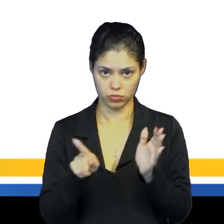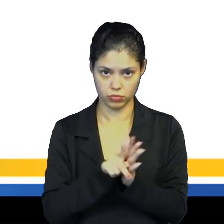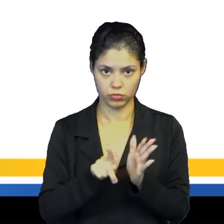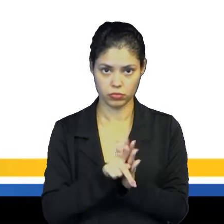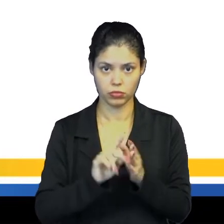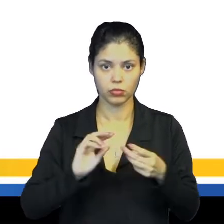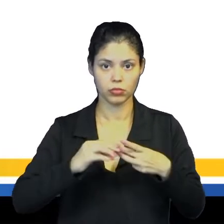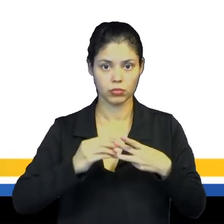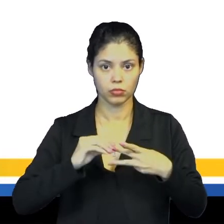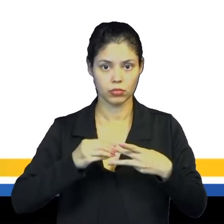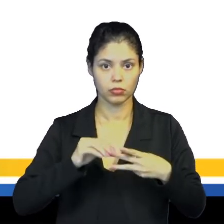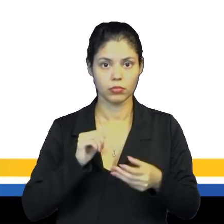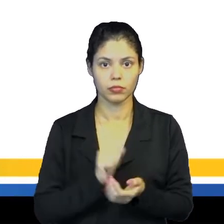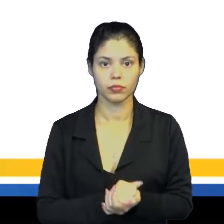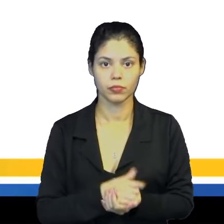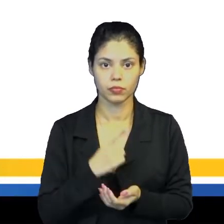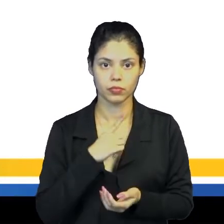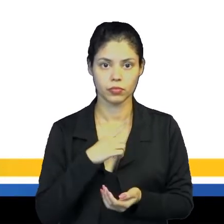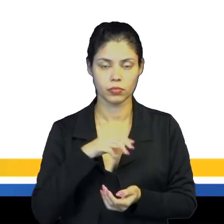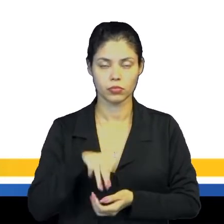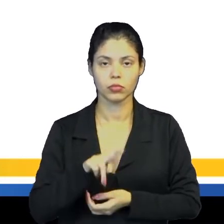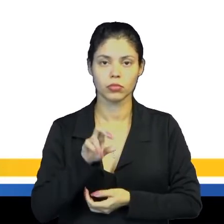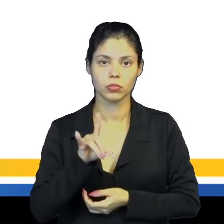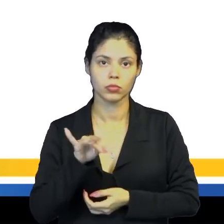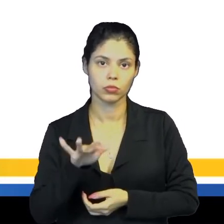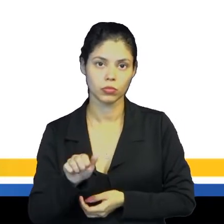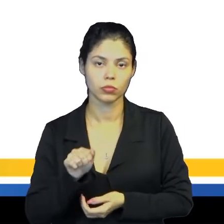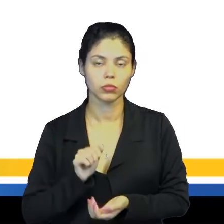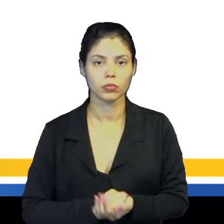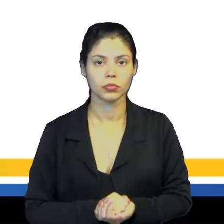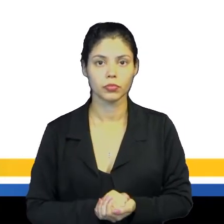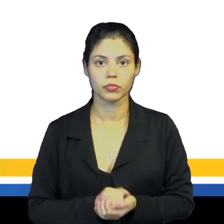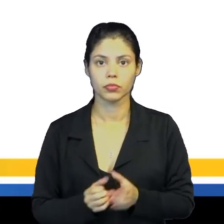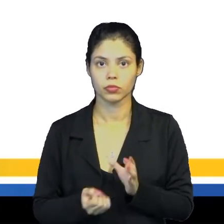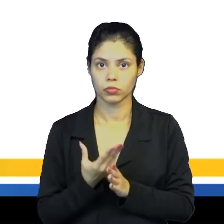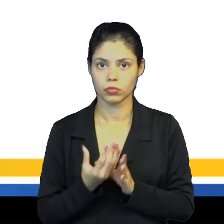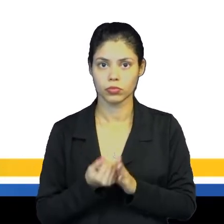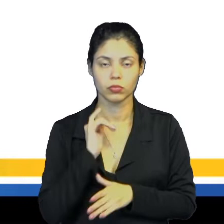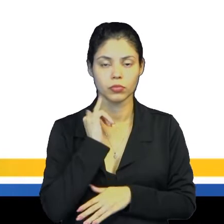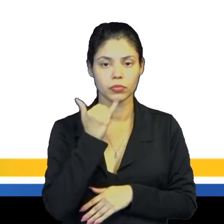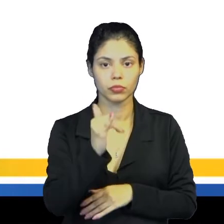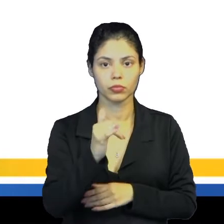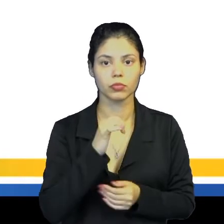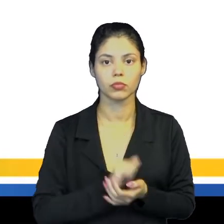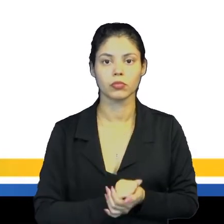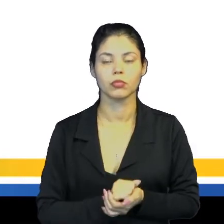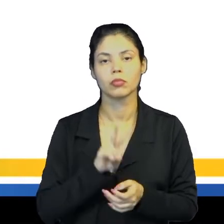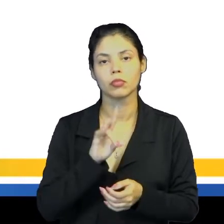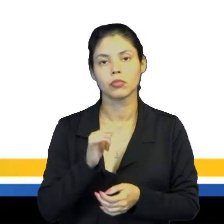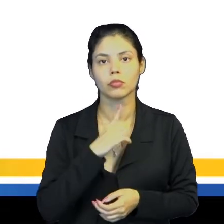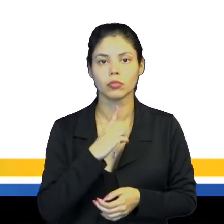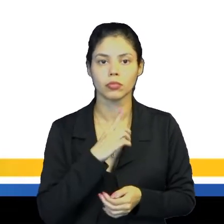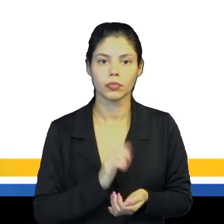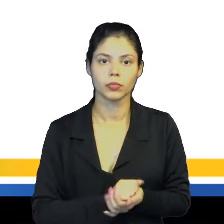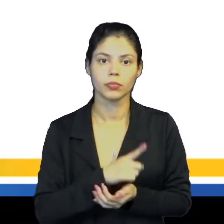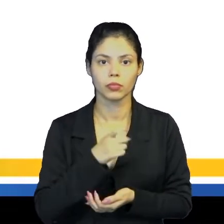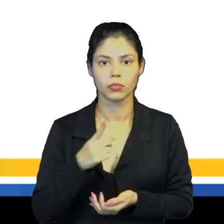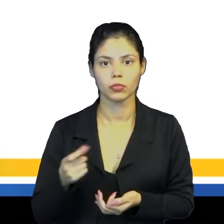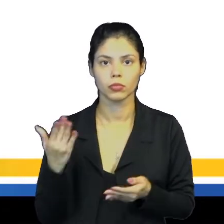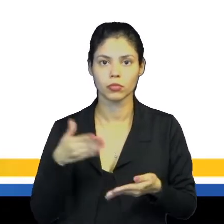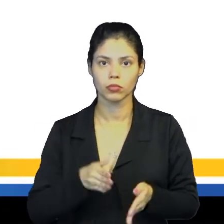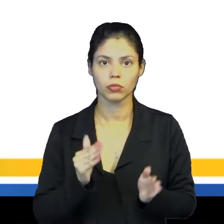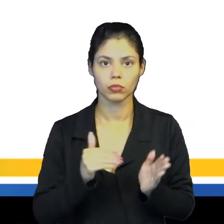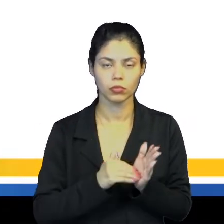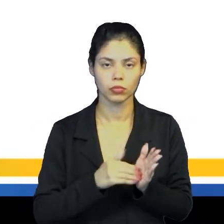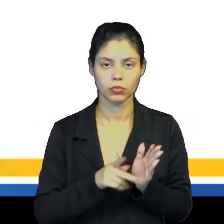das células. Nós temos também mitocôndrias, né, que fazem parte da produção de energia, que é o que vai dar energia para o espermatozoide poder chegar